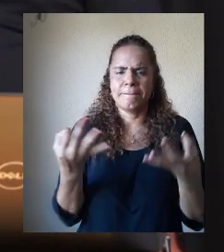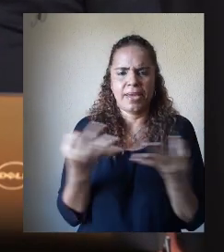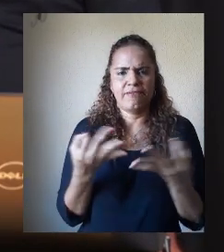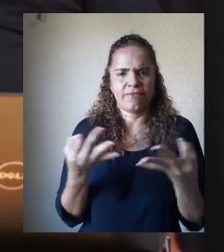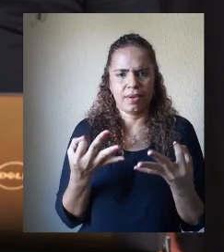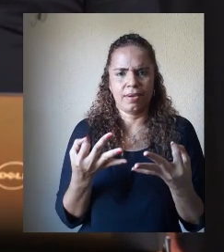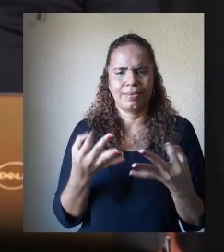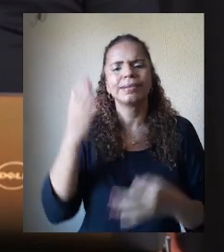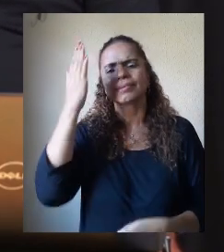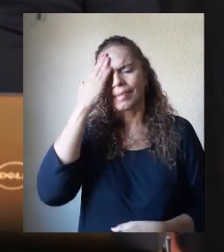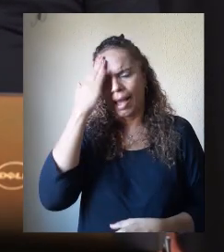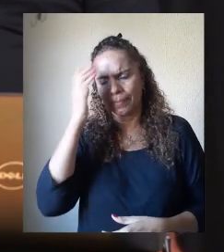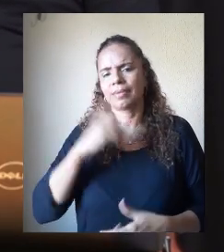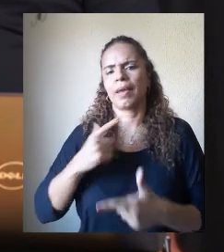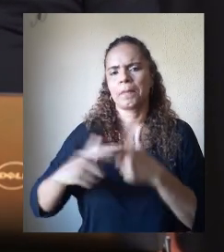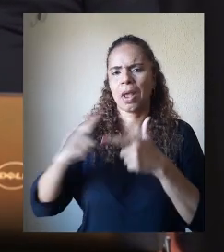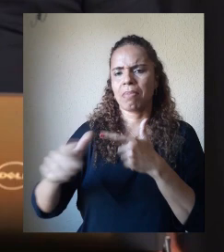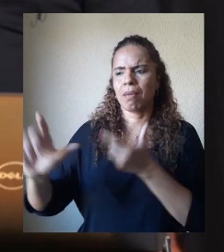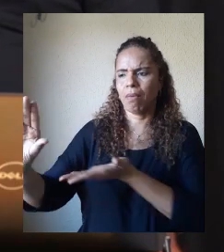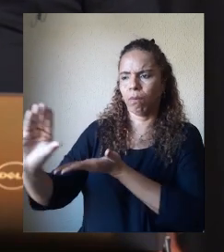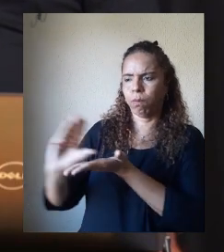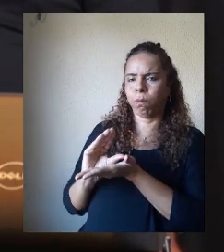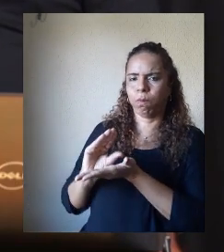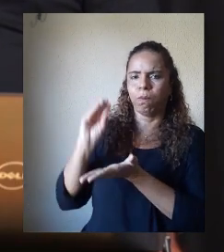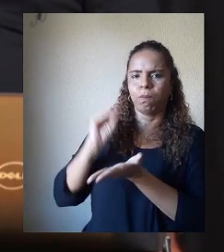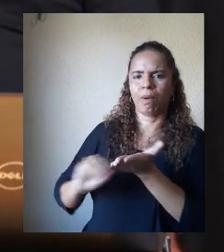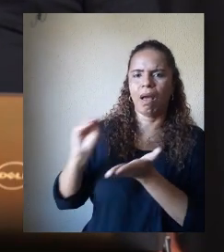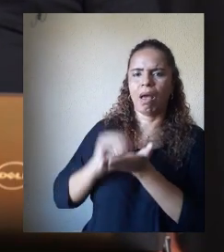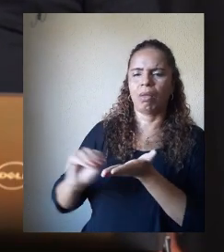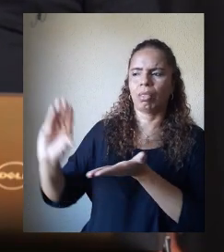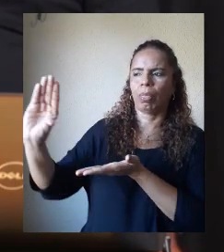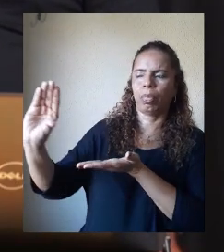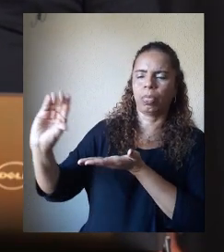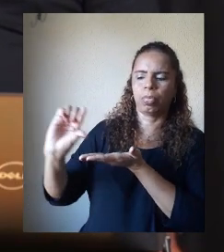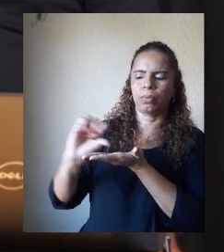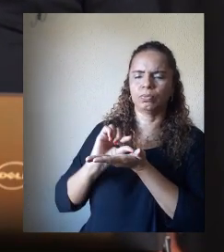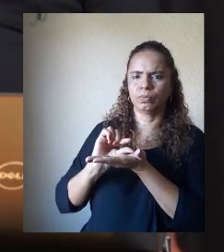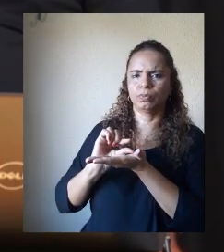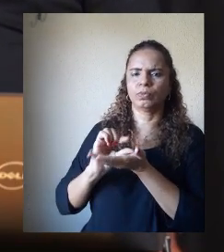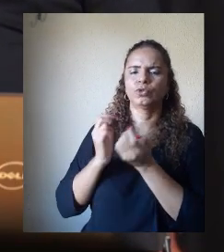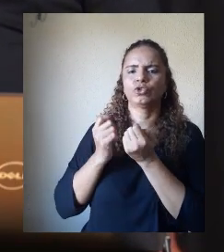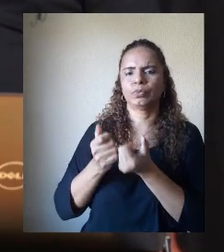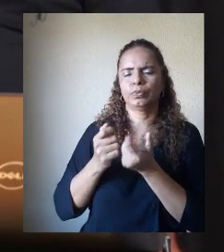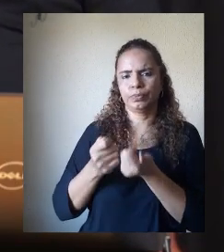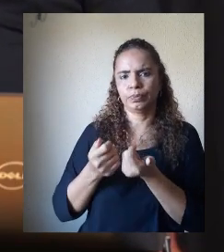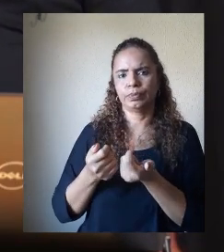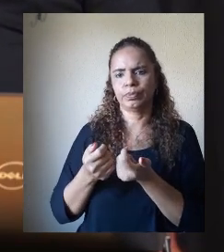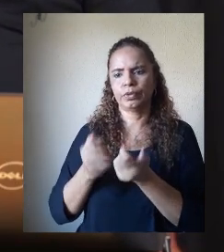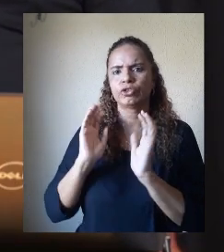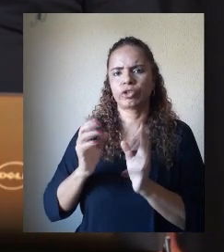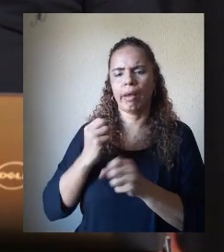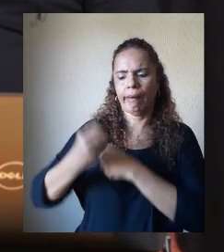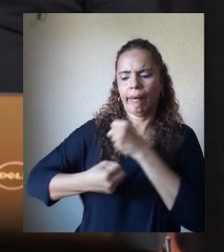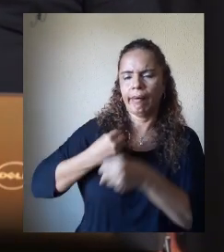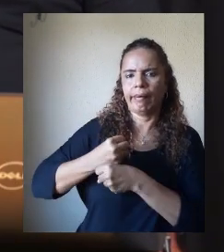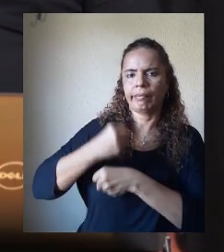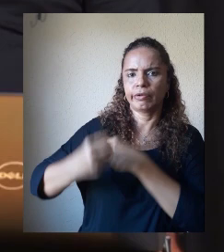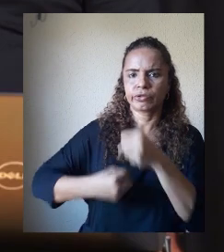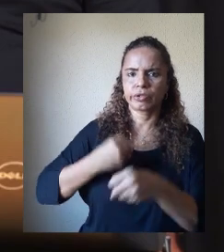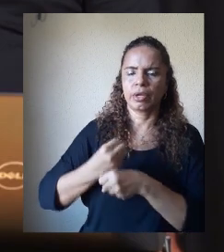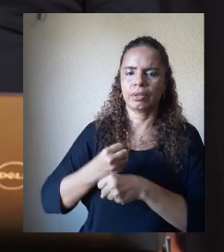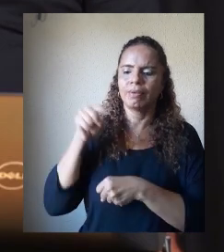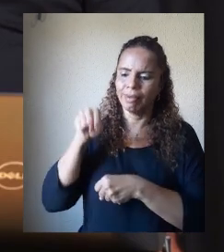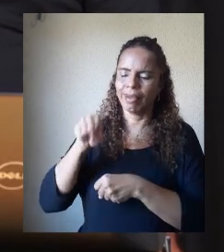sabe de todos os problemas de subfinanciamento e etc., pelos quais a gente passa há muitos anos. E certamente isso tem um